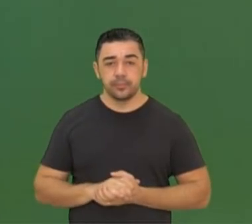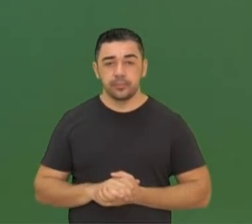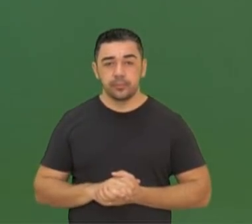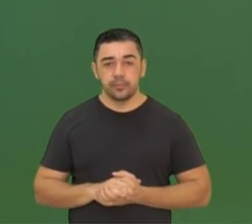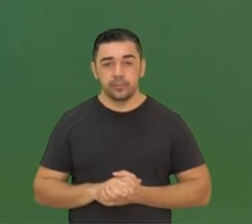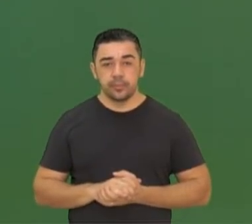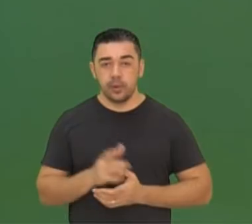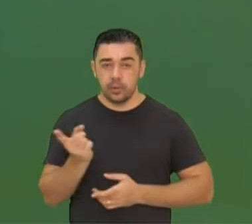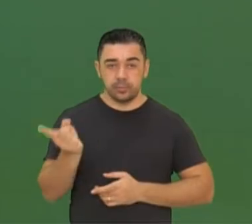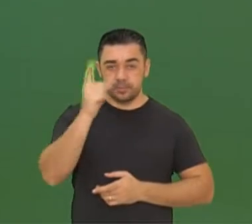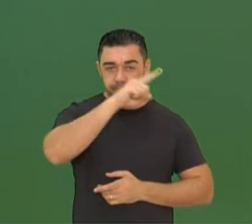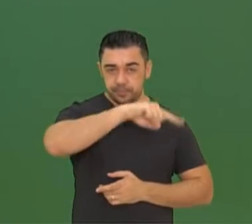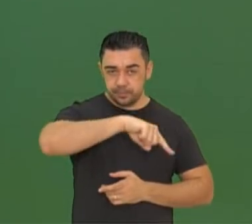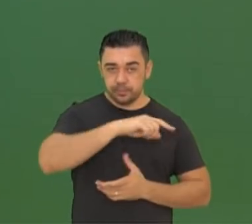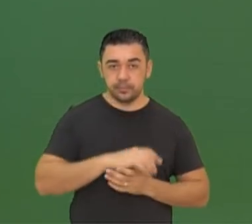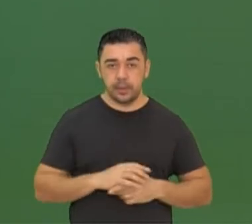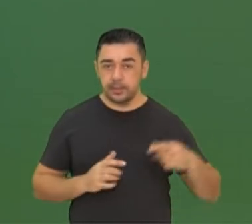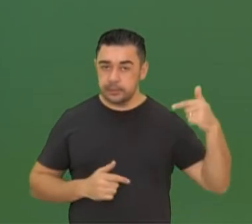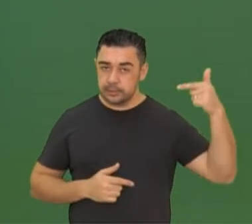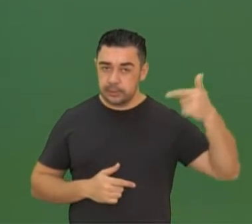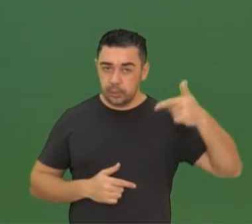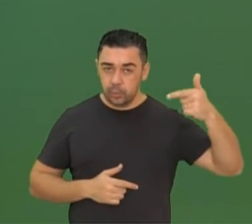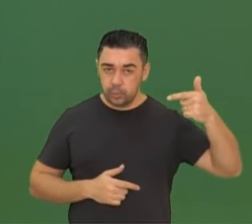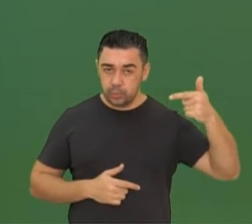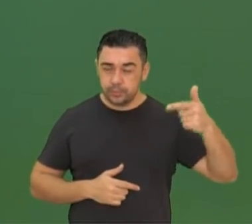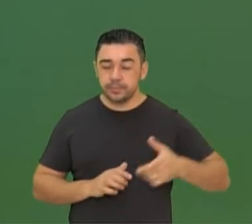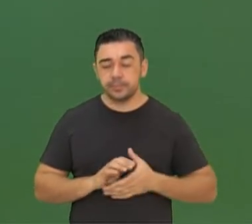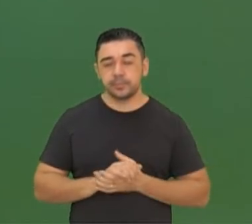em sentido anti-horário. Segundo quadrante,